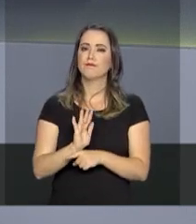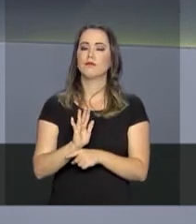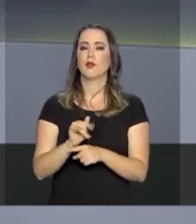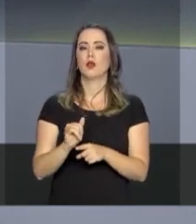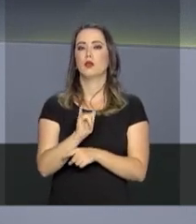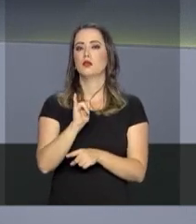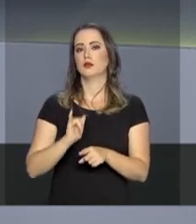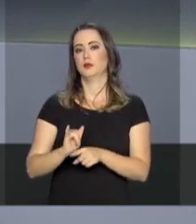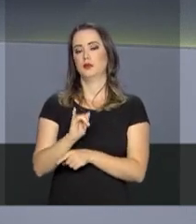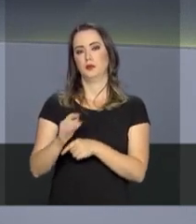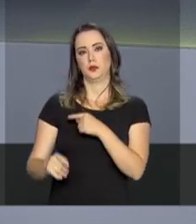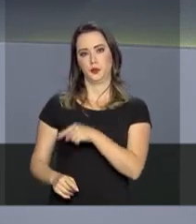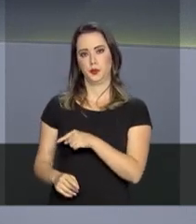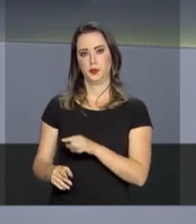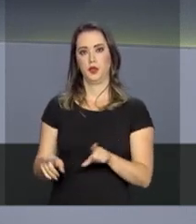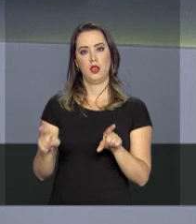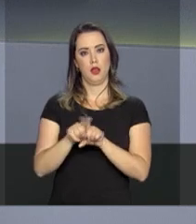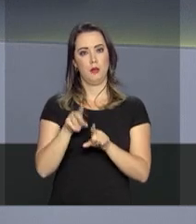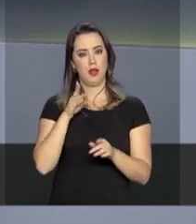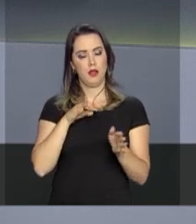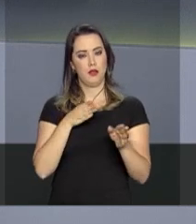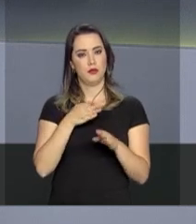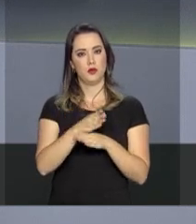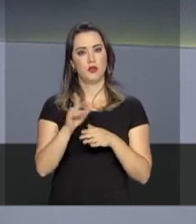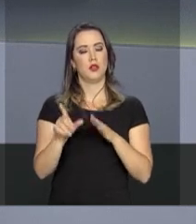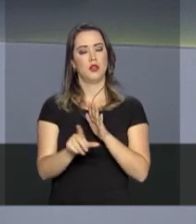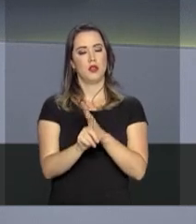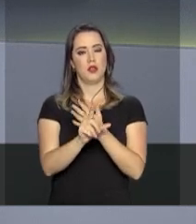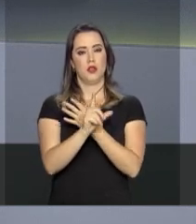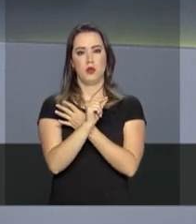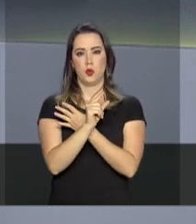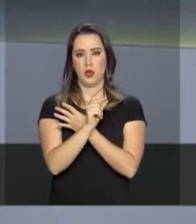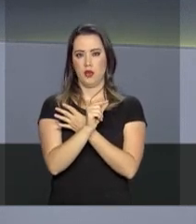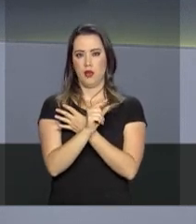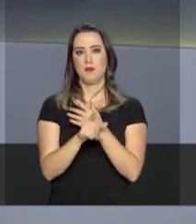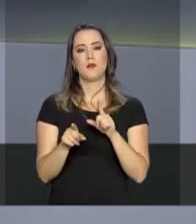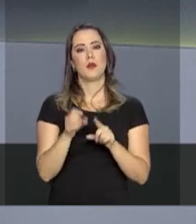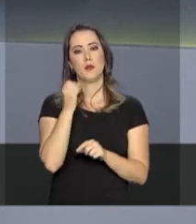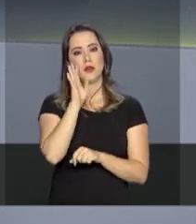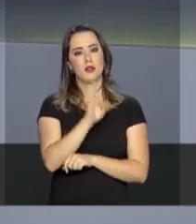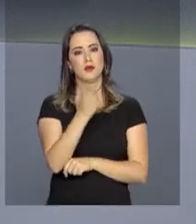em nosso canal no YouTube. Acesse também o nosso portal no Twitter. Uma